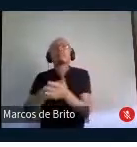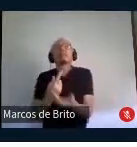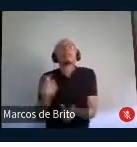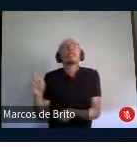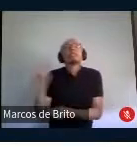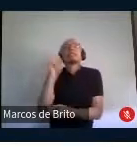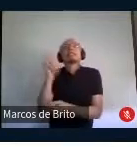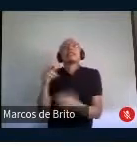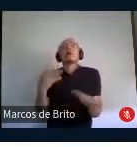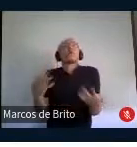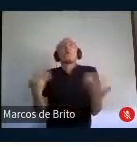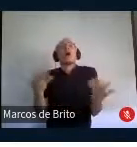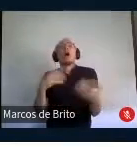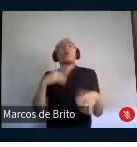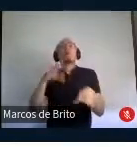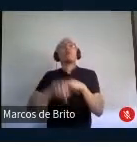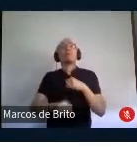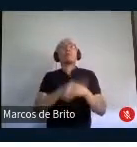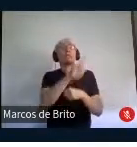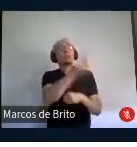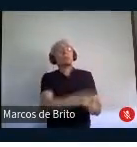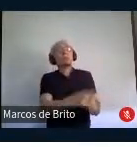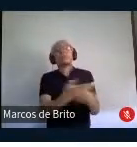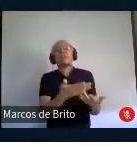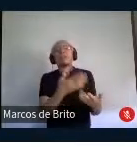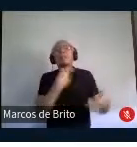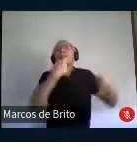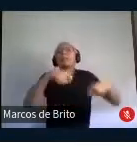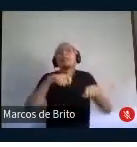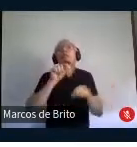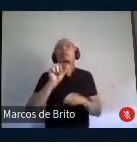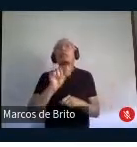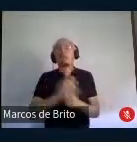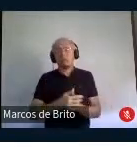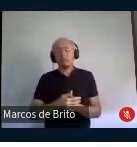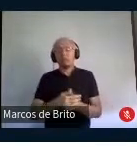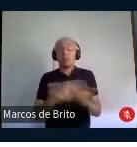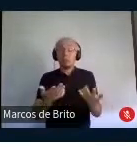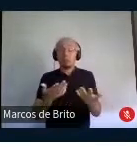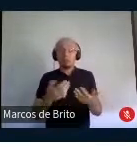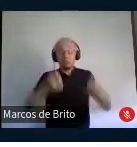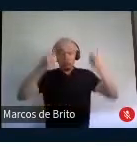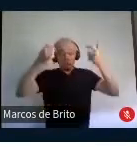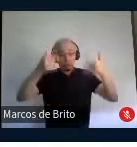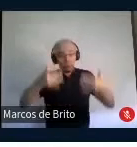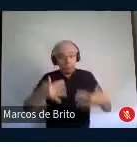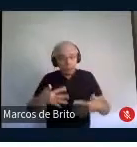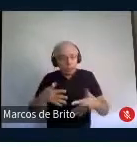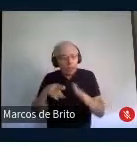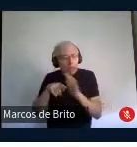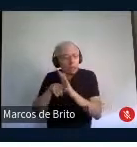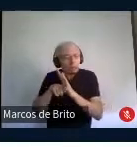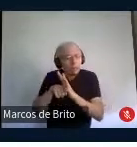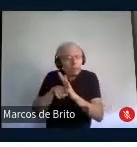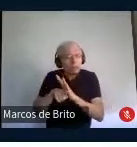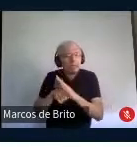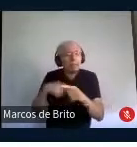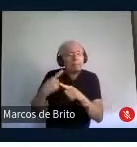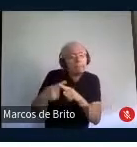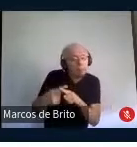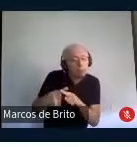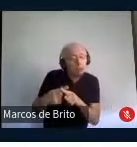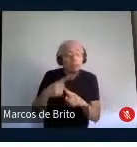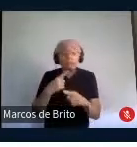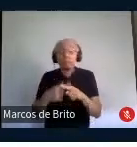a formação ideal para esse profissional. A justificativa dessa pesquisa, ela se ampara no fato